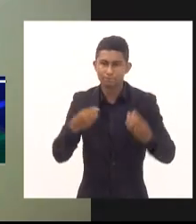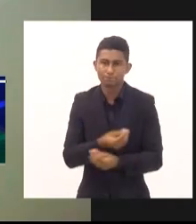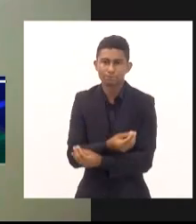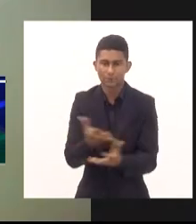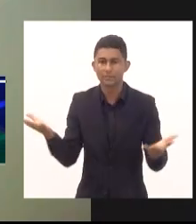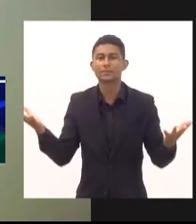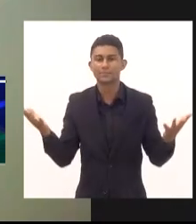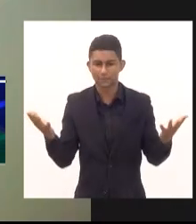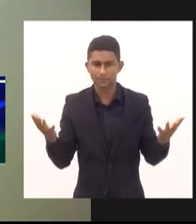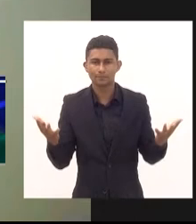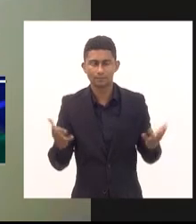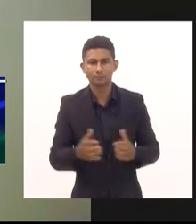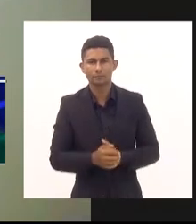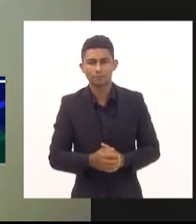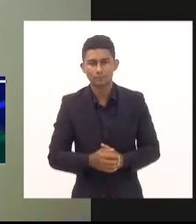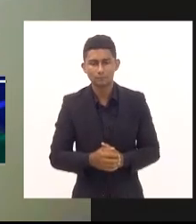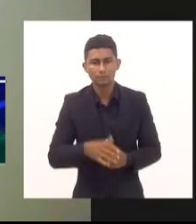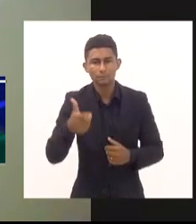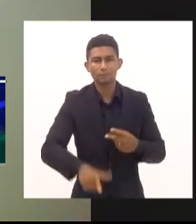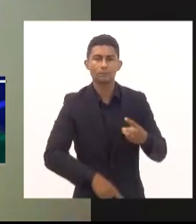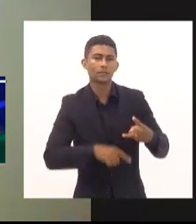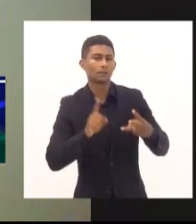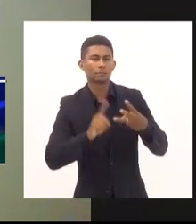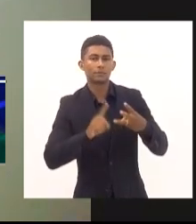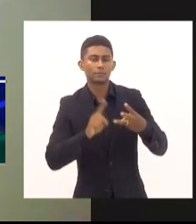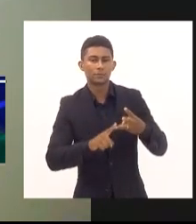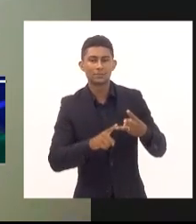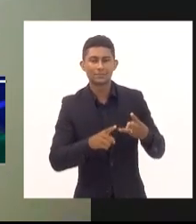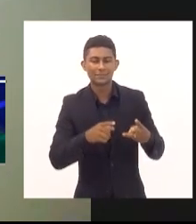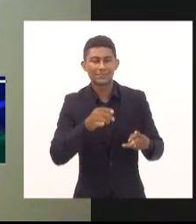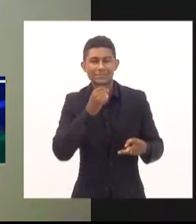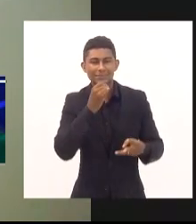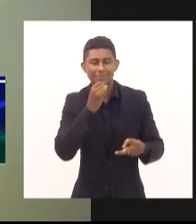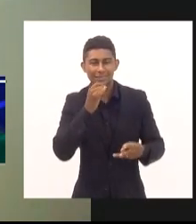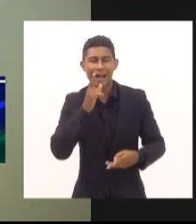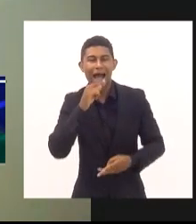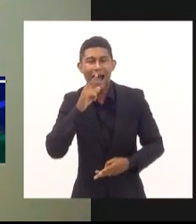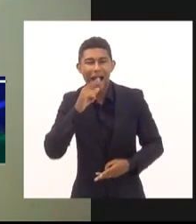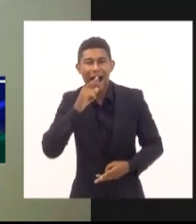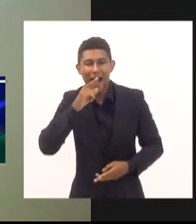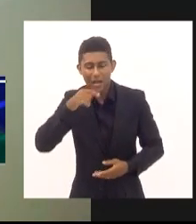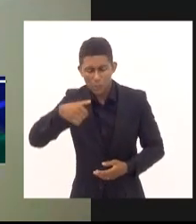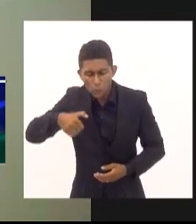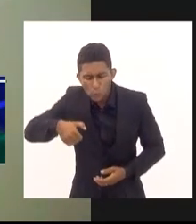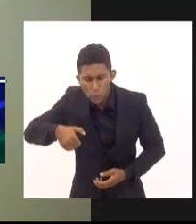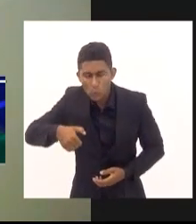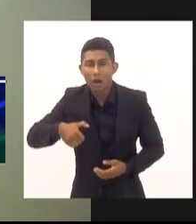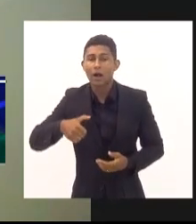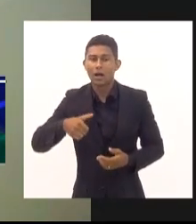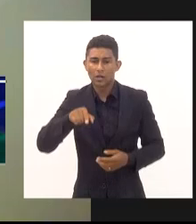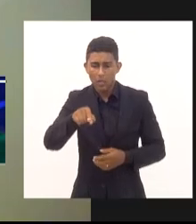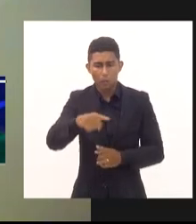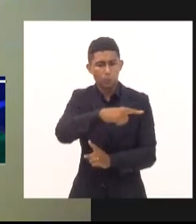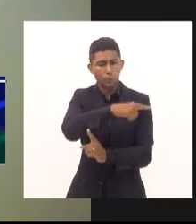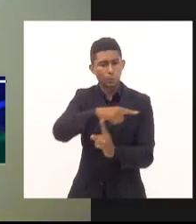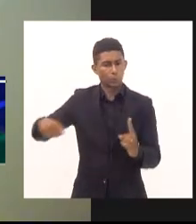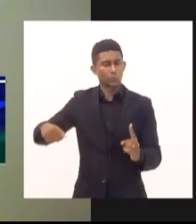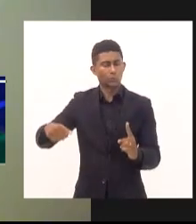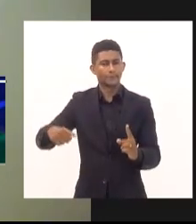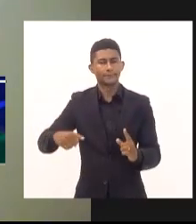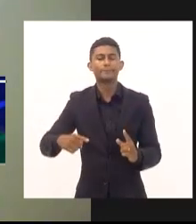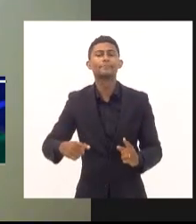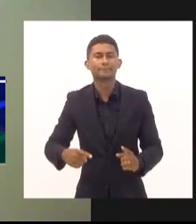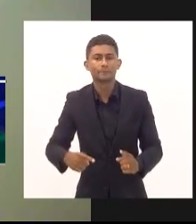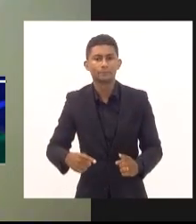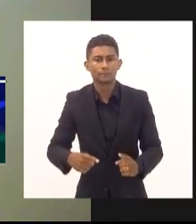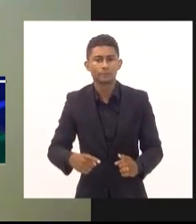emergenciais, né? É, a vedação de bebedouros para que não possam permitir com que os alunos